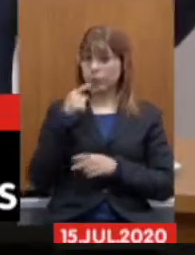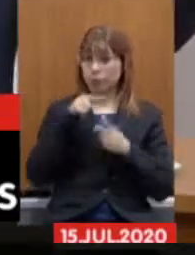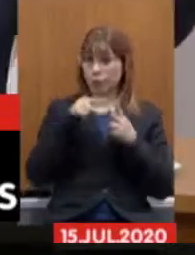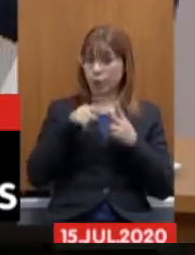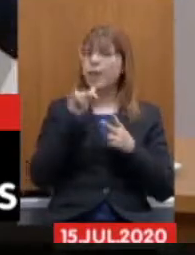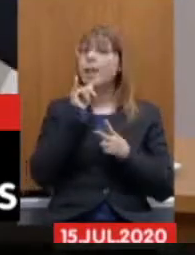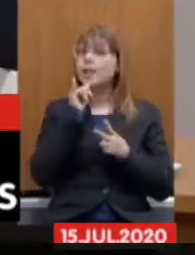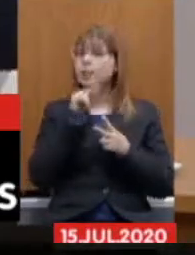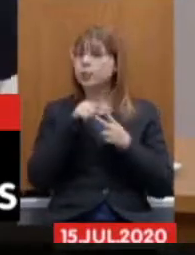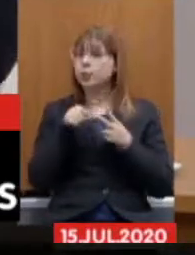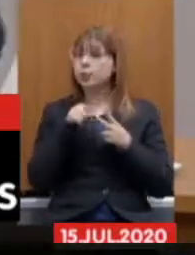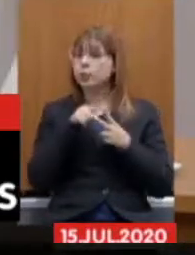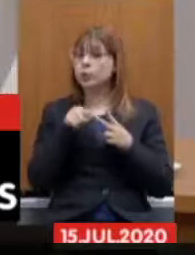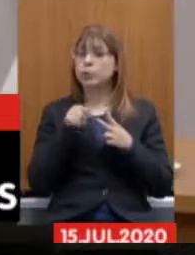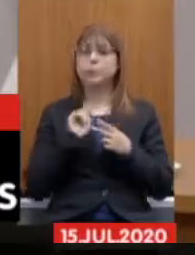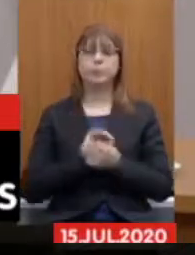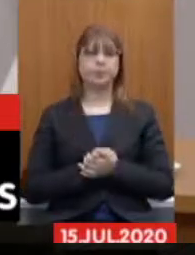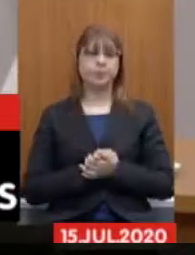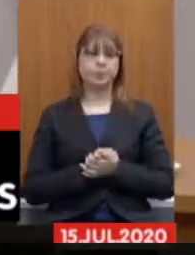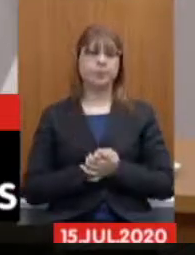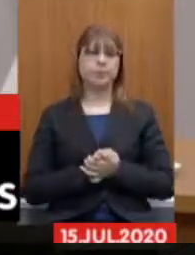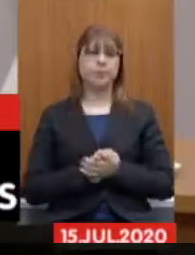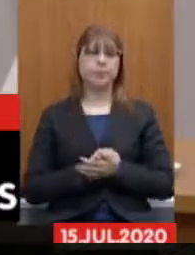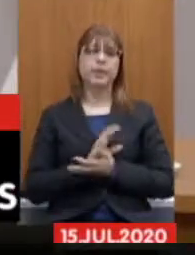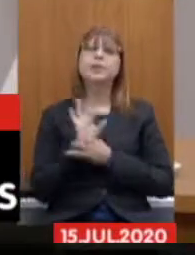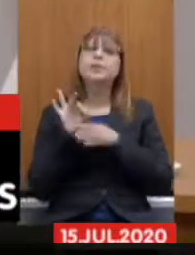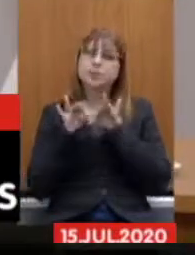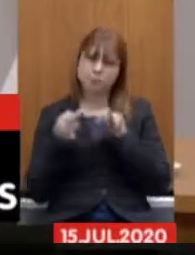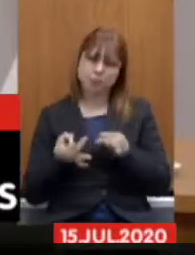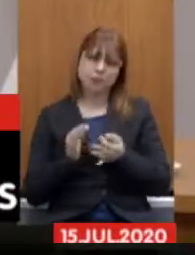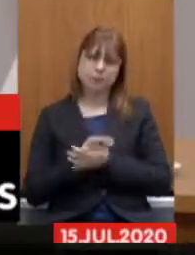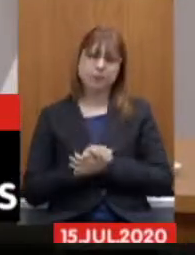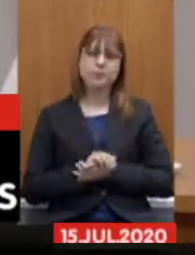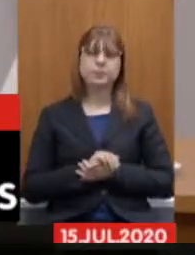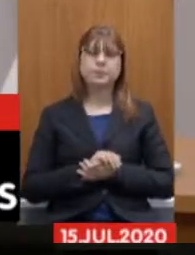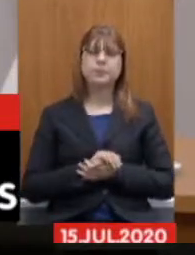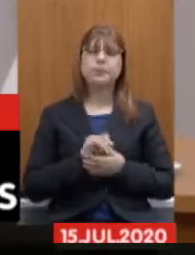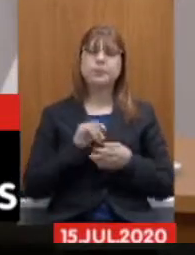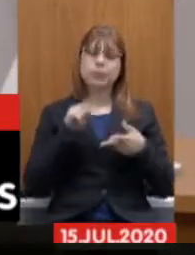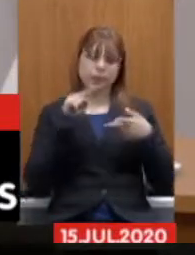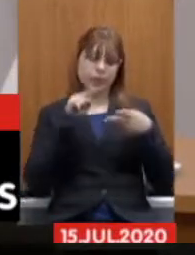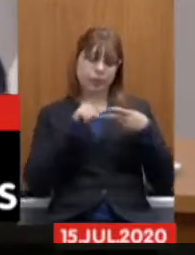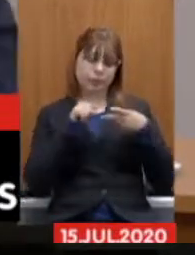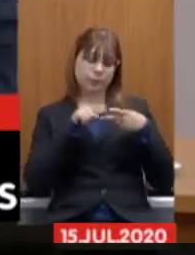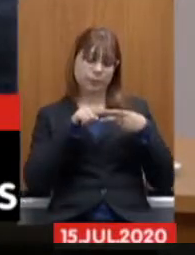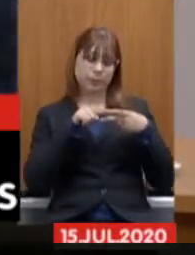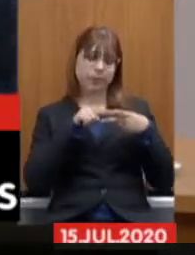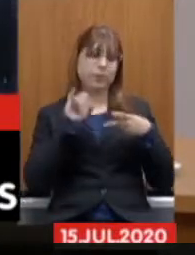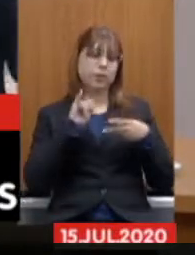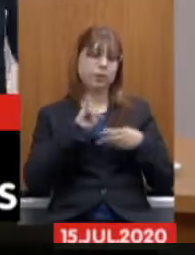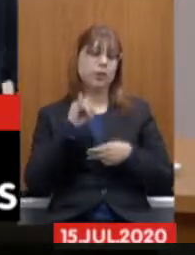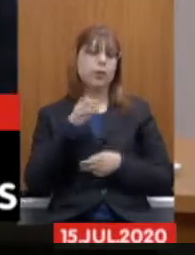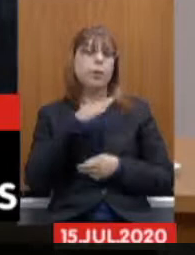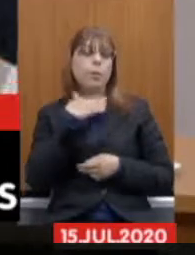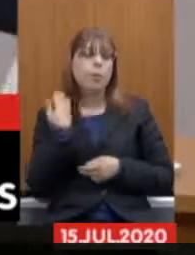exemplos dois exemplos muito muito simples um exemplo de uma pensão por morte decorrente de servidor